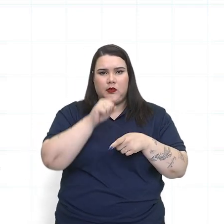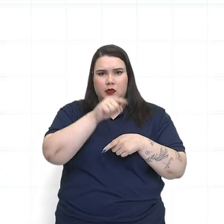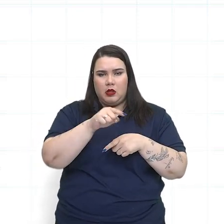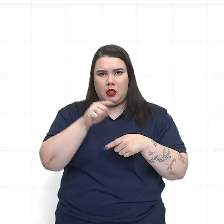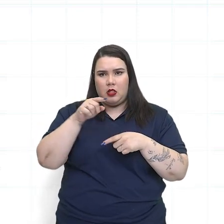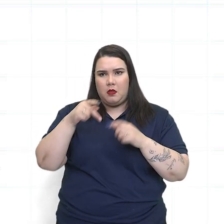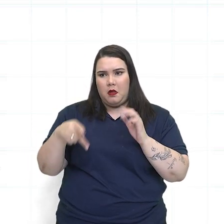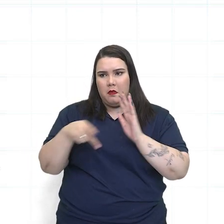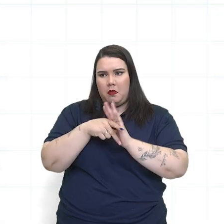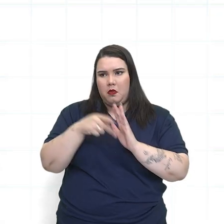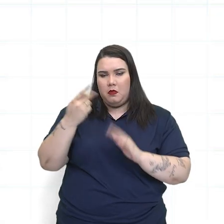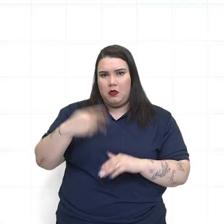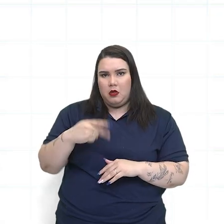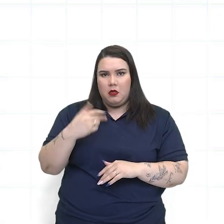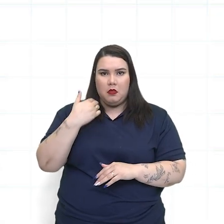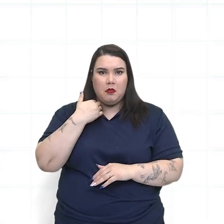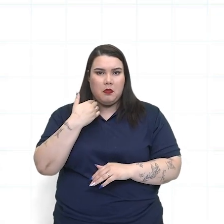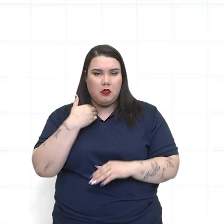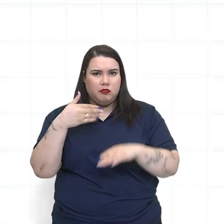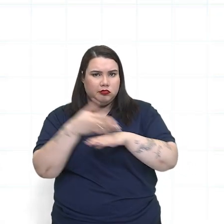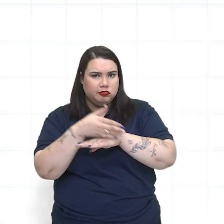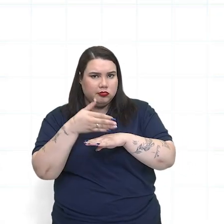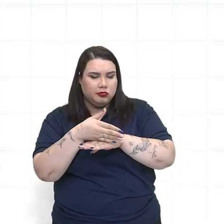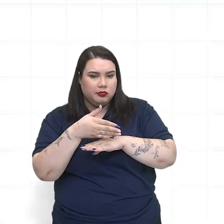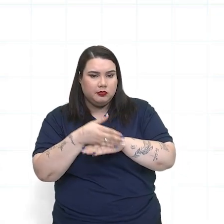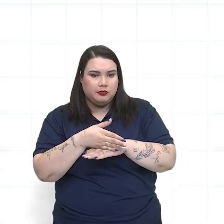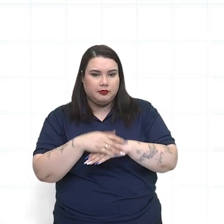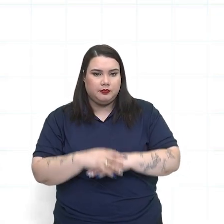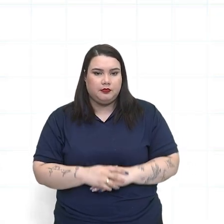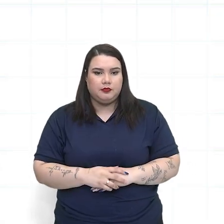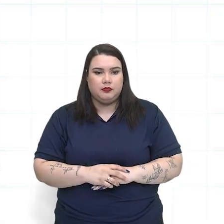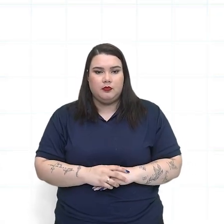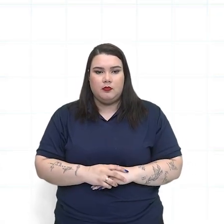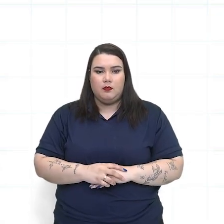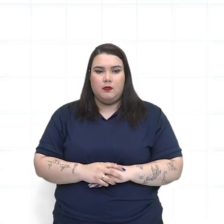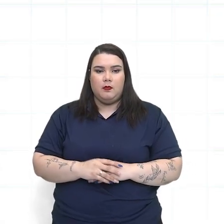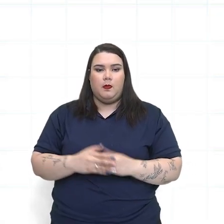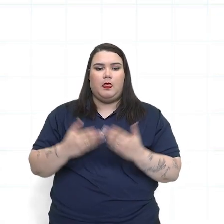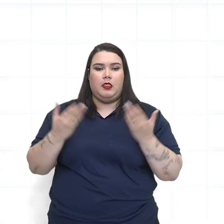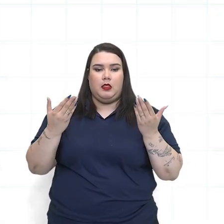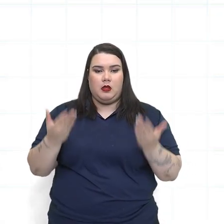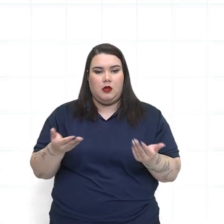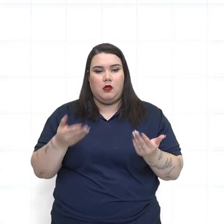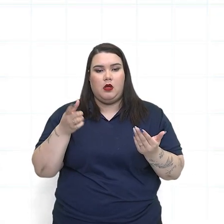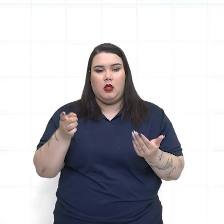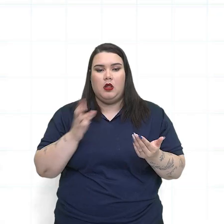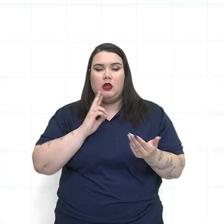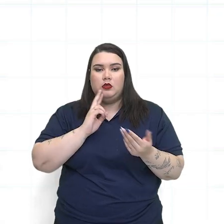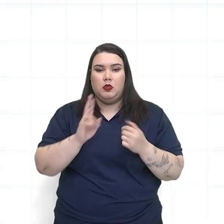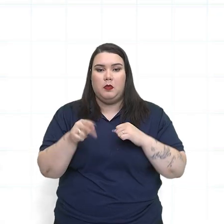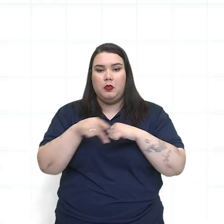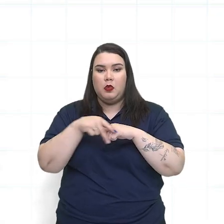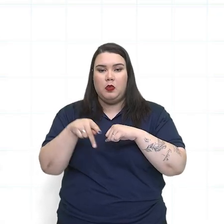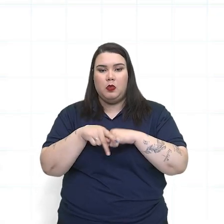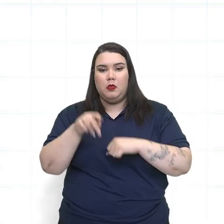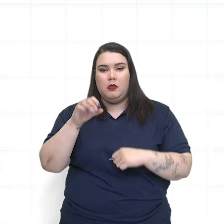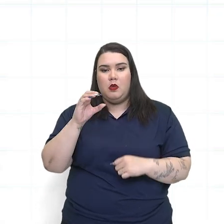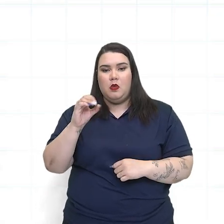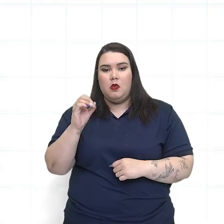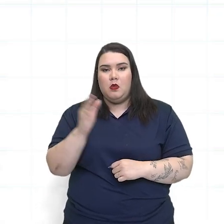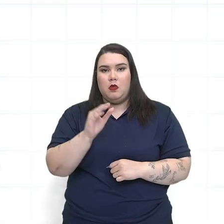senhor é nosso cliente? Então, observe que, inclusive, nessa fala dela, ela usa o pronome o